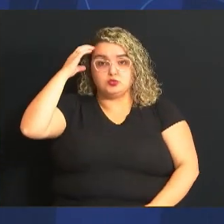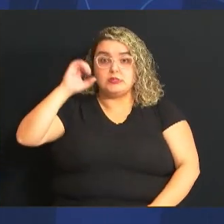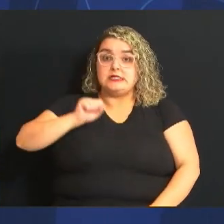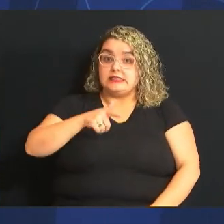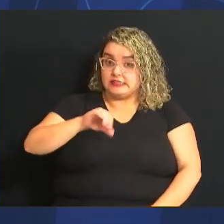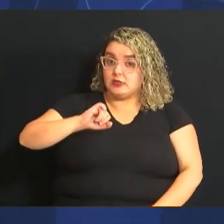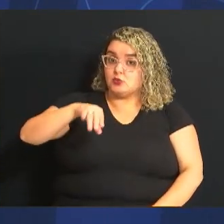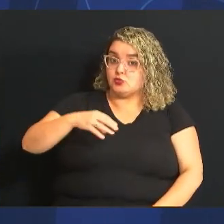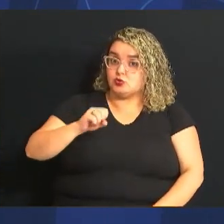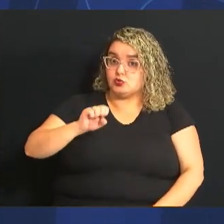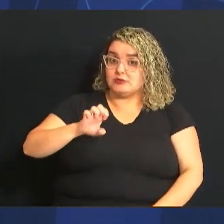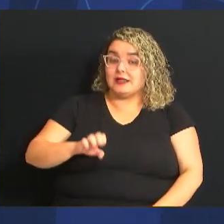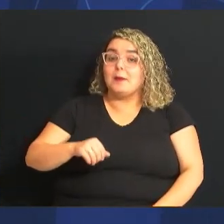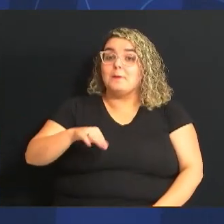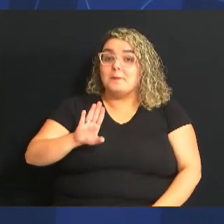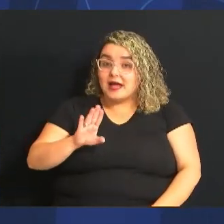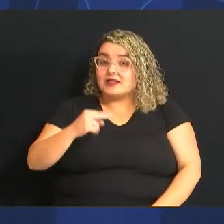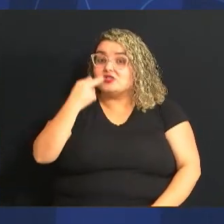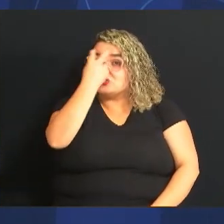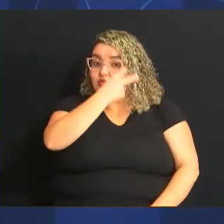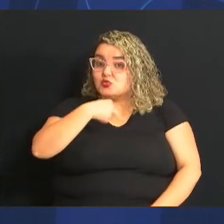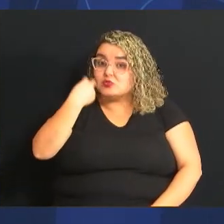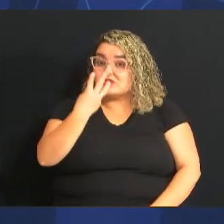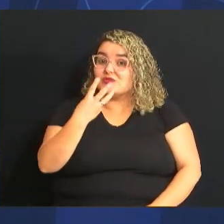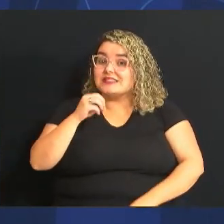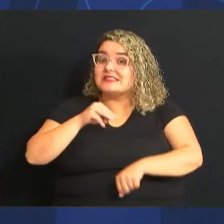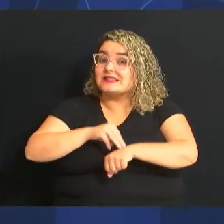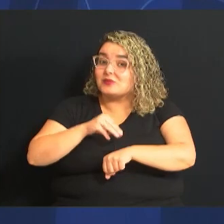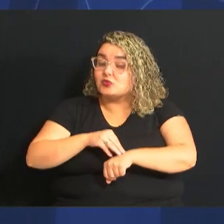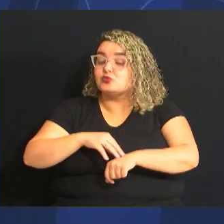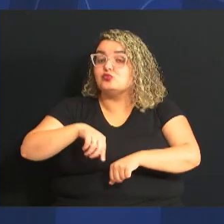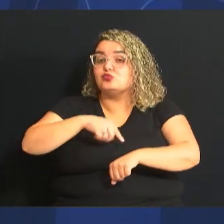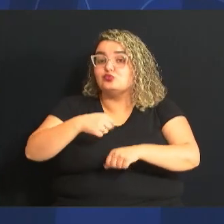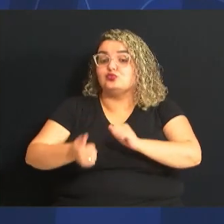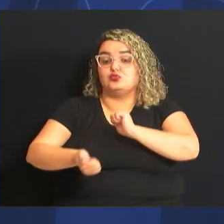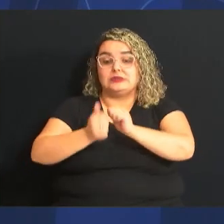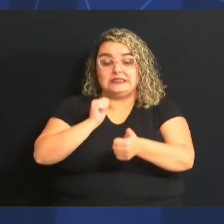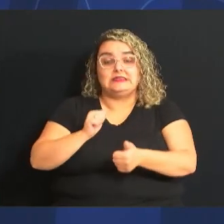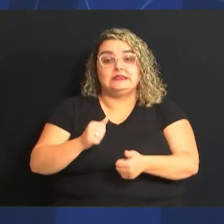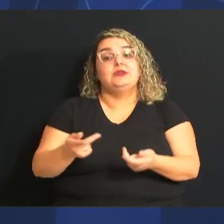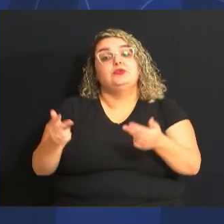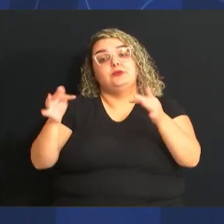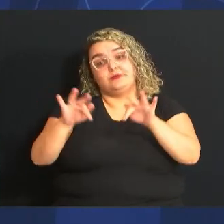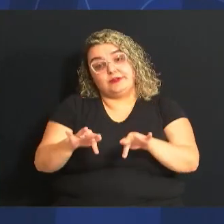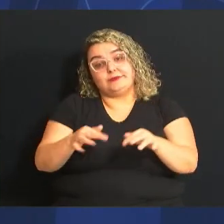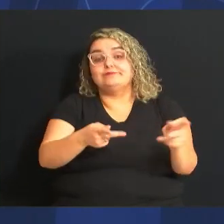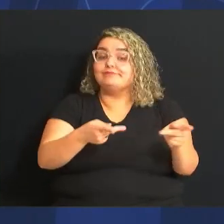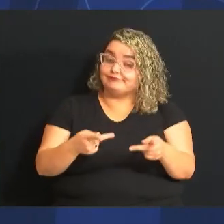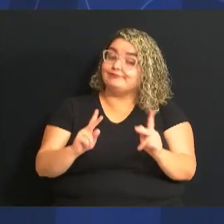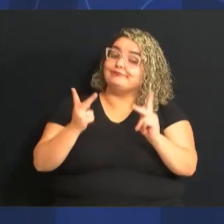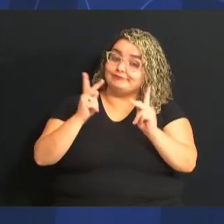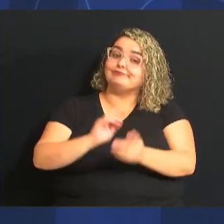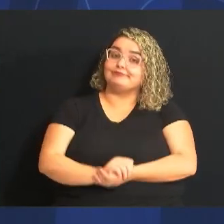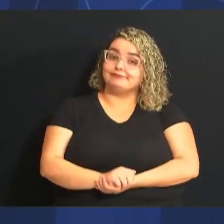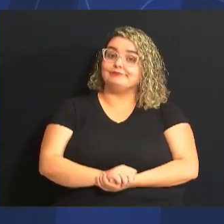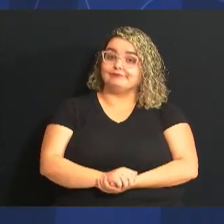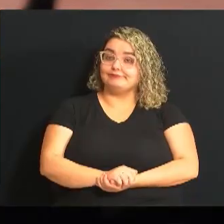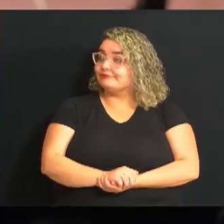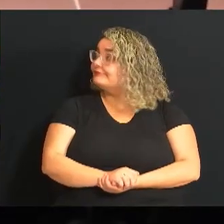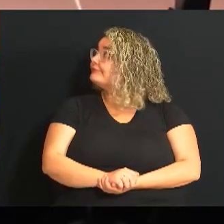pelo relato daqueles que utilizaram a tribuna, mas pelo seu histórico, pela sua história de